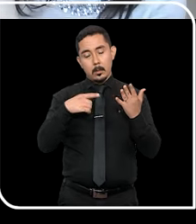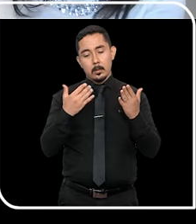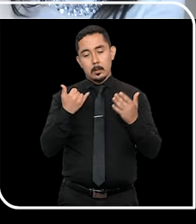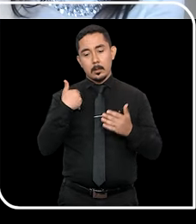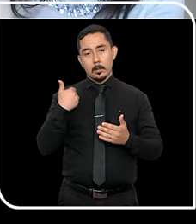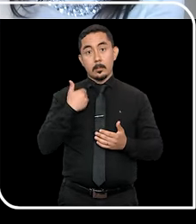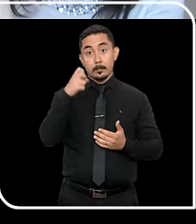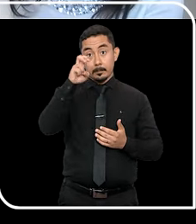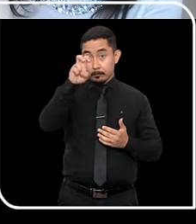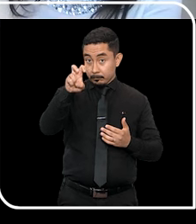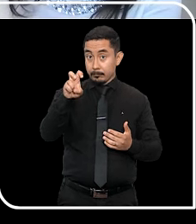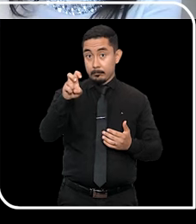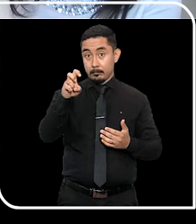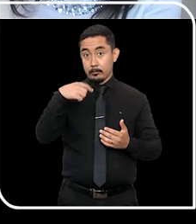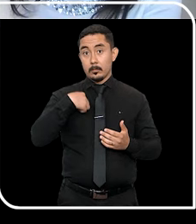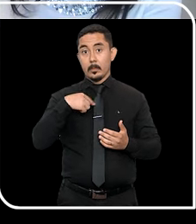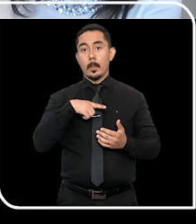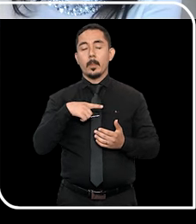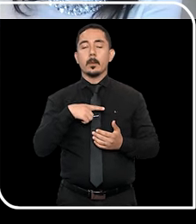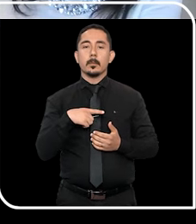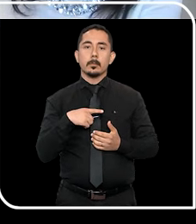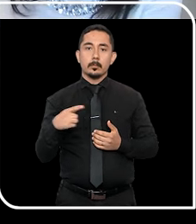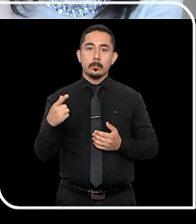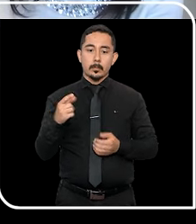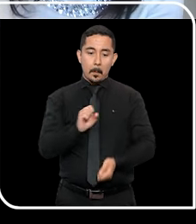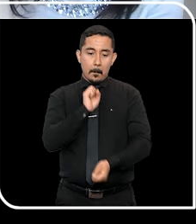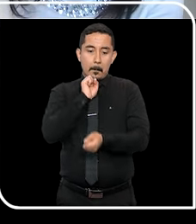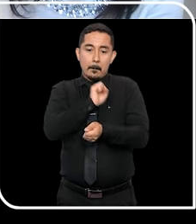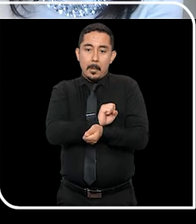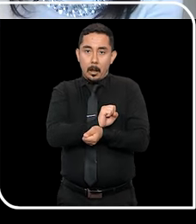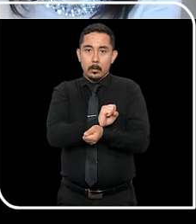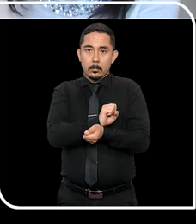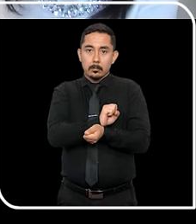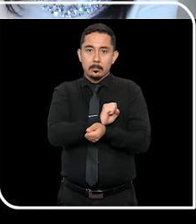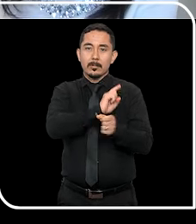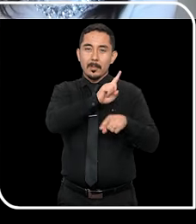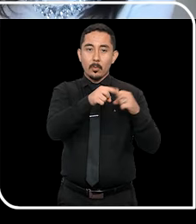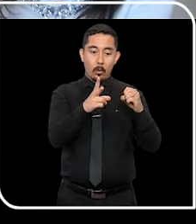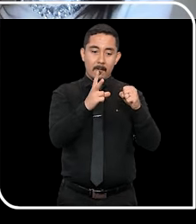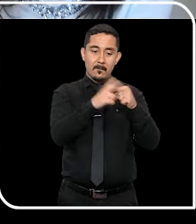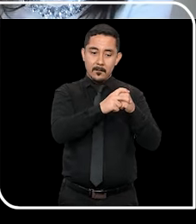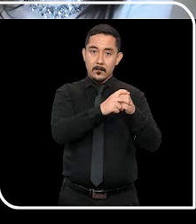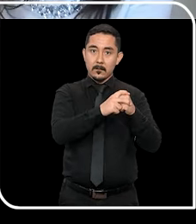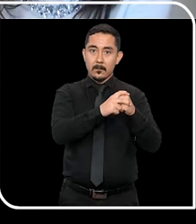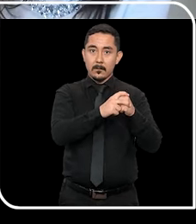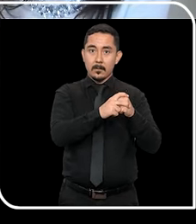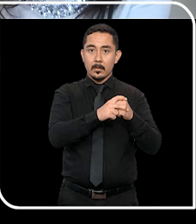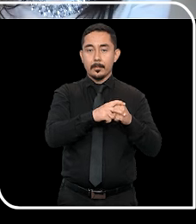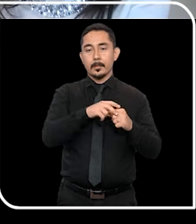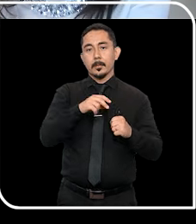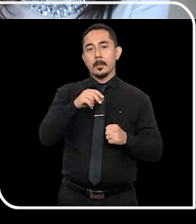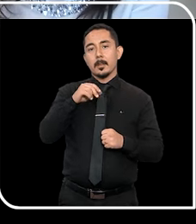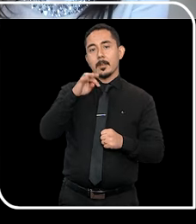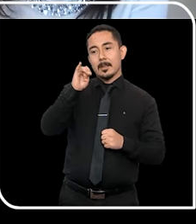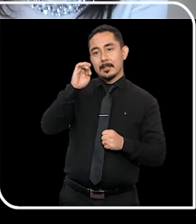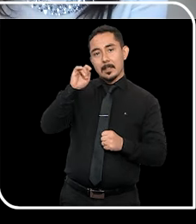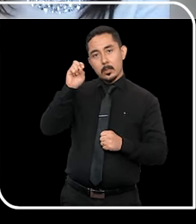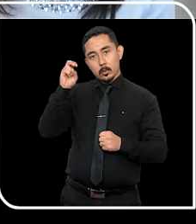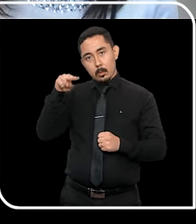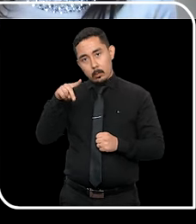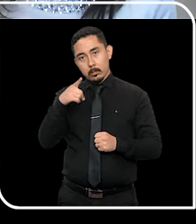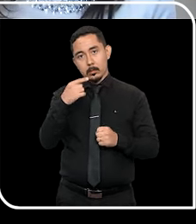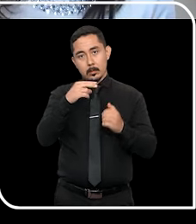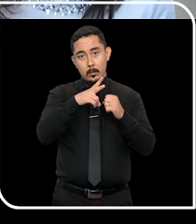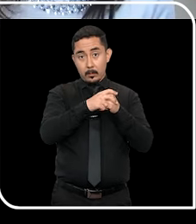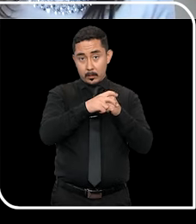5 anos anos de idade eu tive uma paralisia secundária a um vírus min Elite transversa o nome da minha paralisia